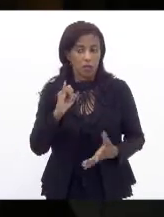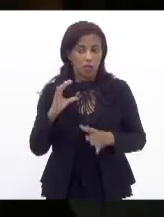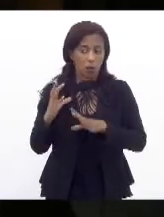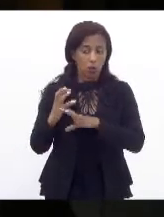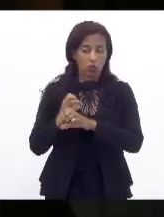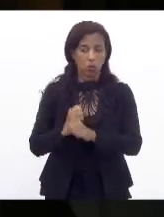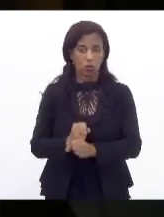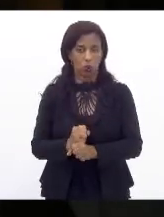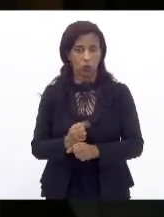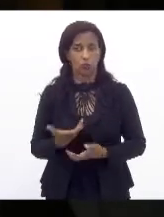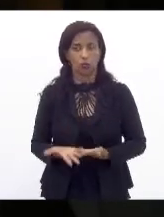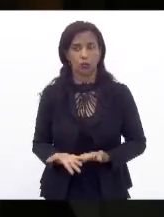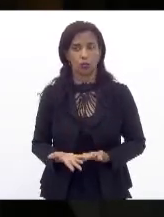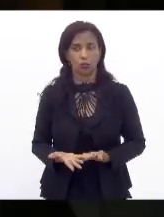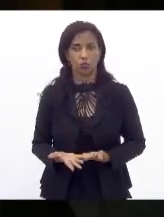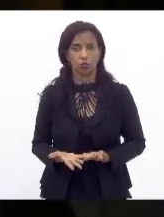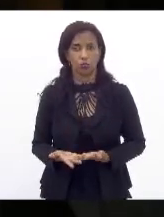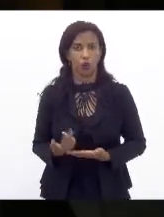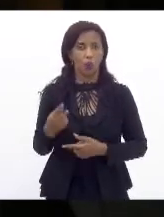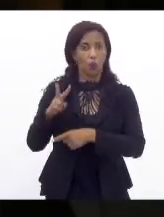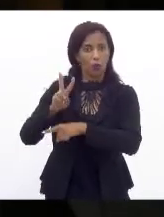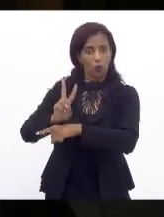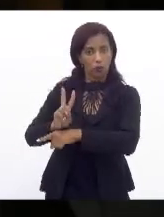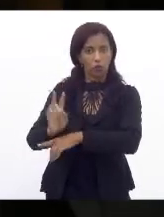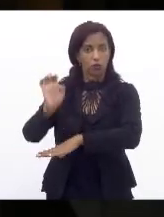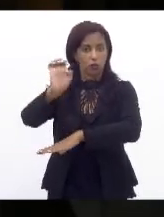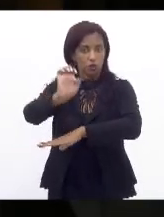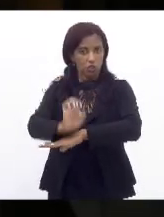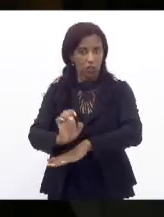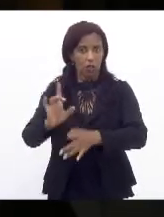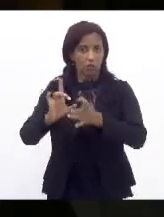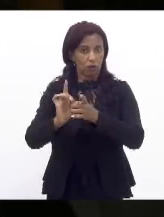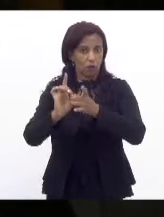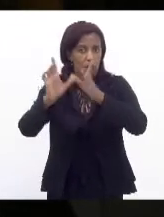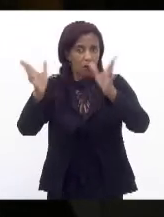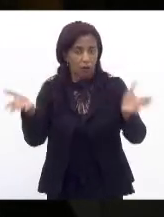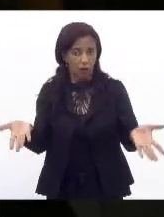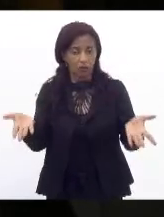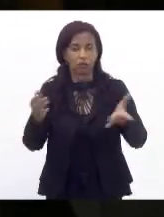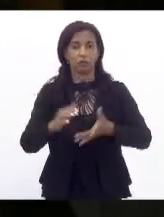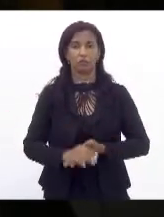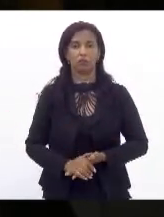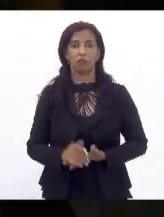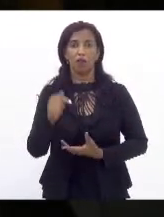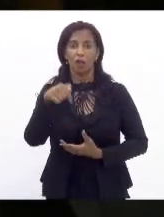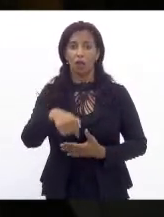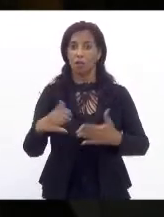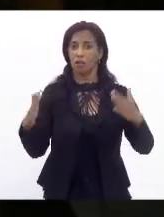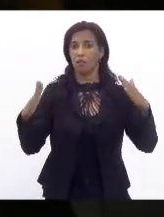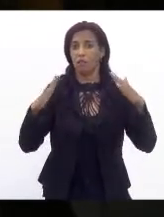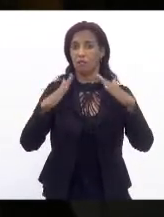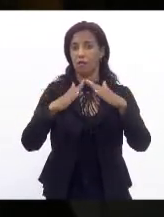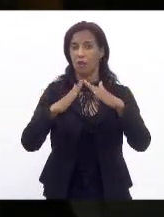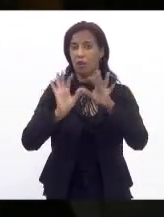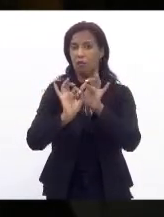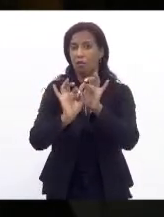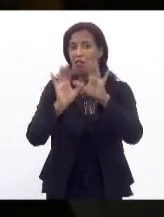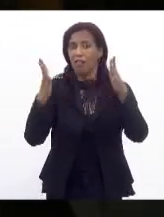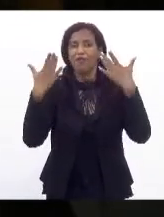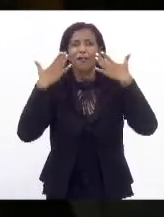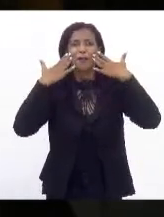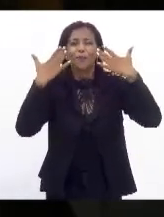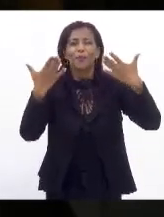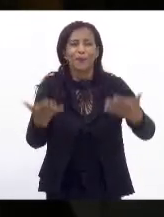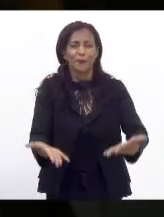e eu sou, defensor do Estado Democrático de Direito, essa é uma casa de livre expressão.